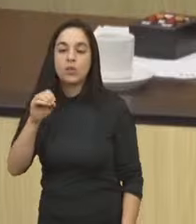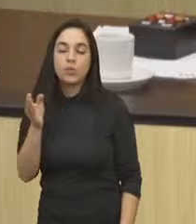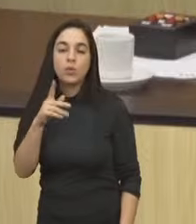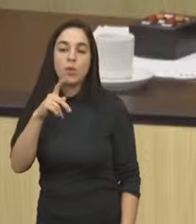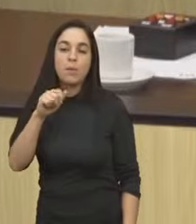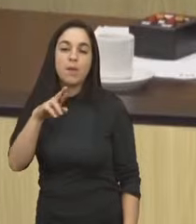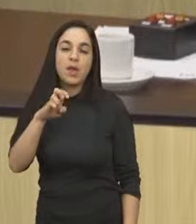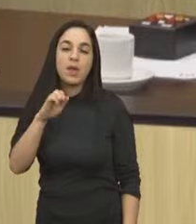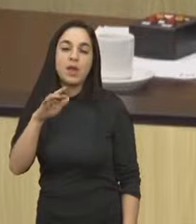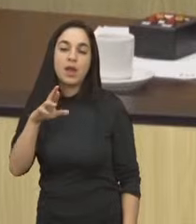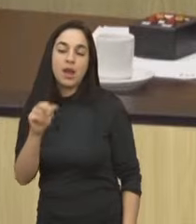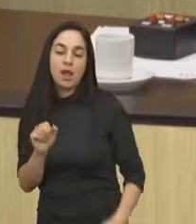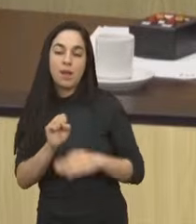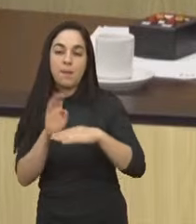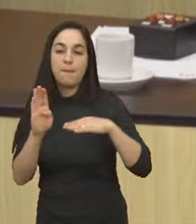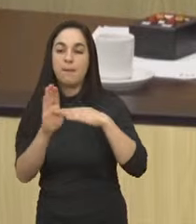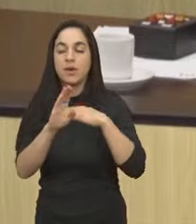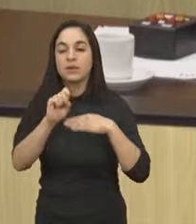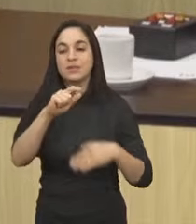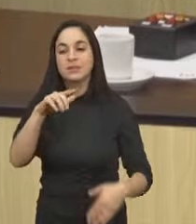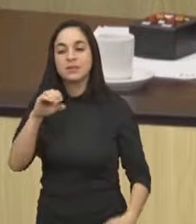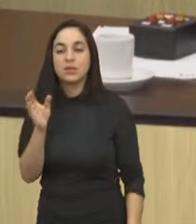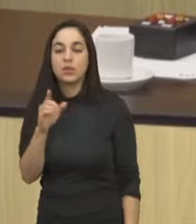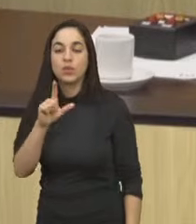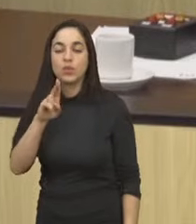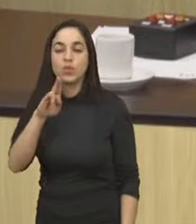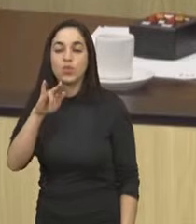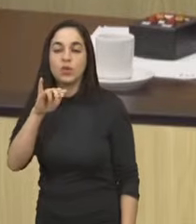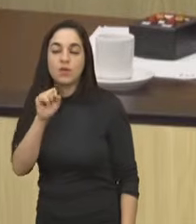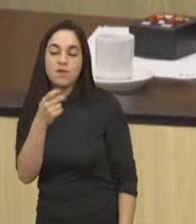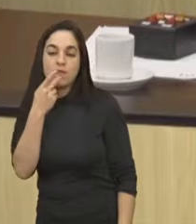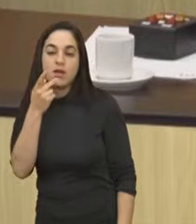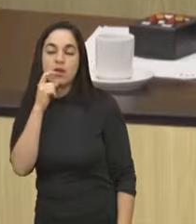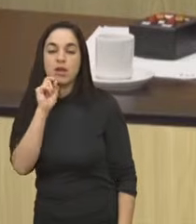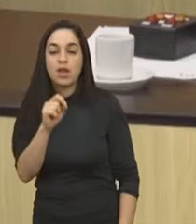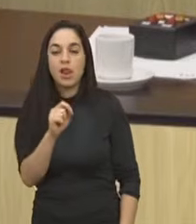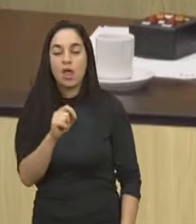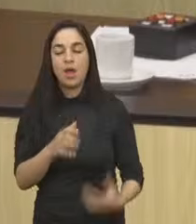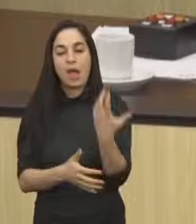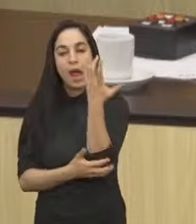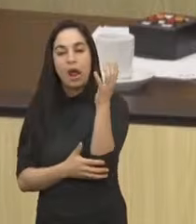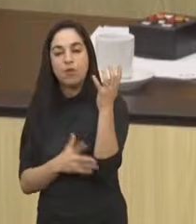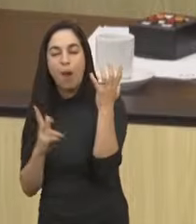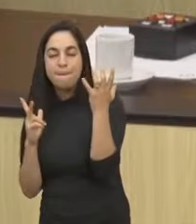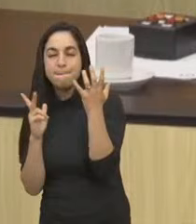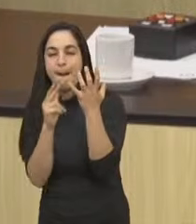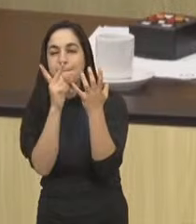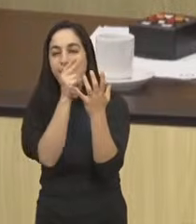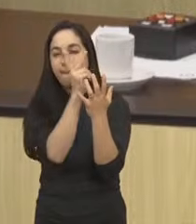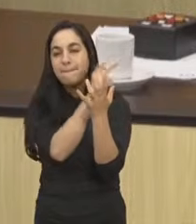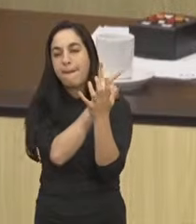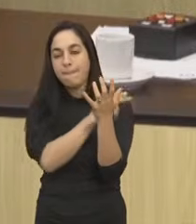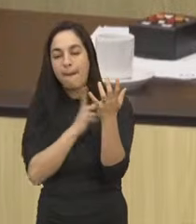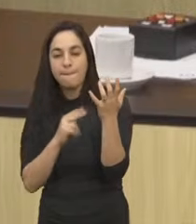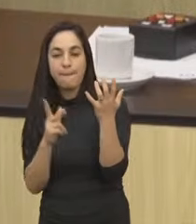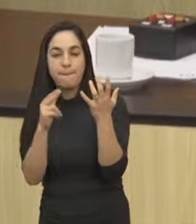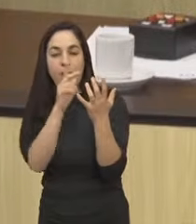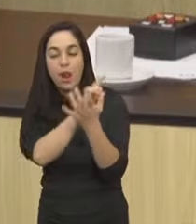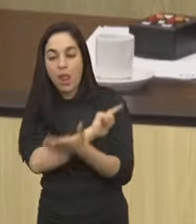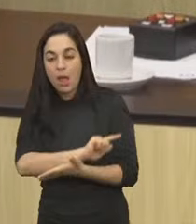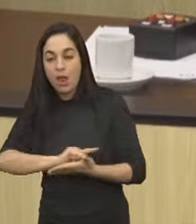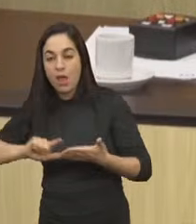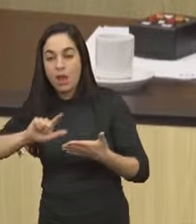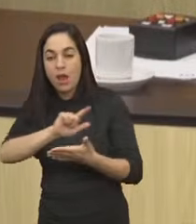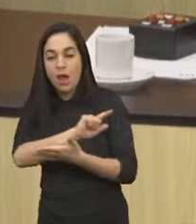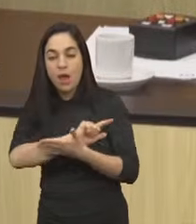se justifica pelo fato de que a coleta dos resíduos de poda de árvore é uma medida necessária para a manutenção da limpeza